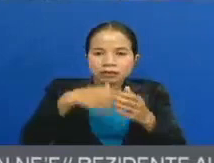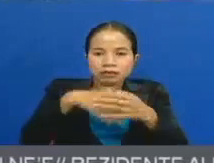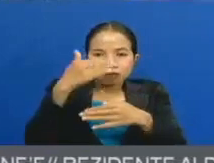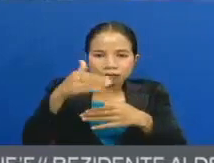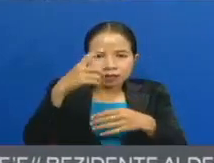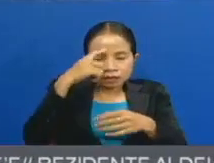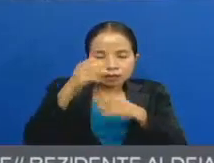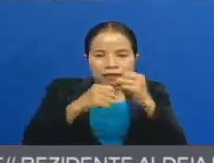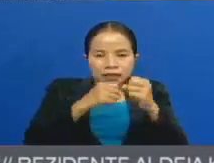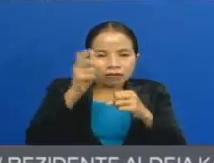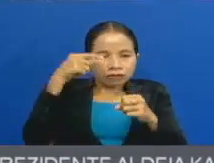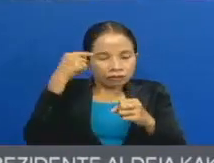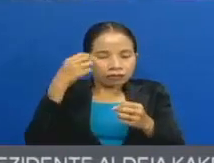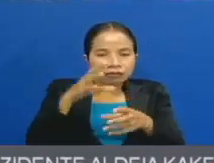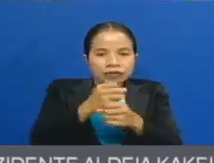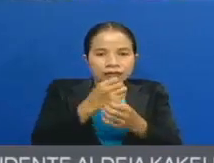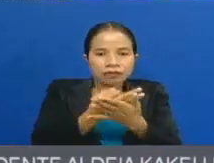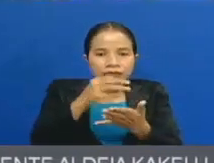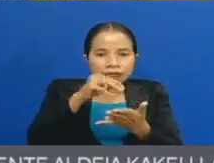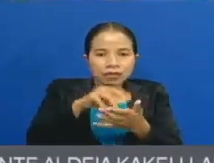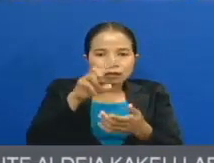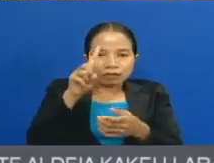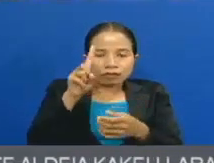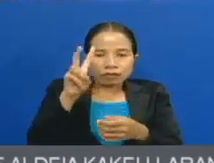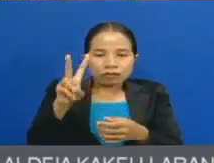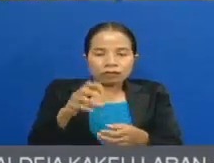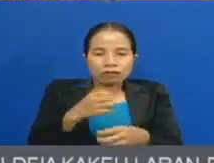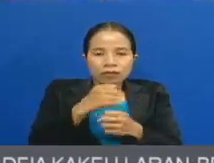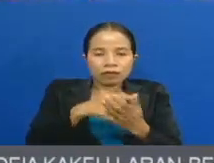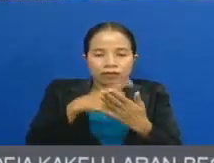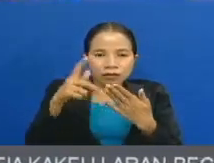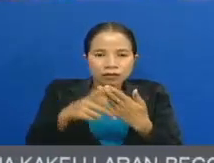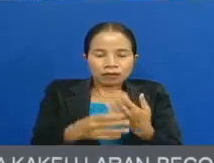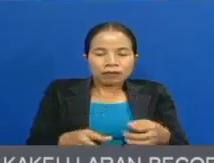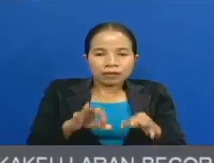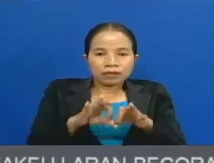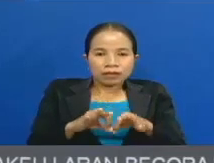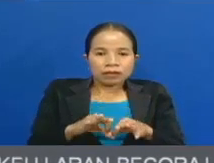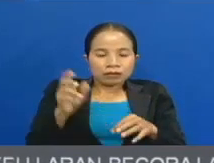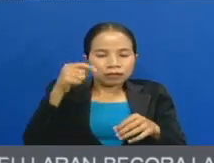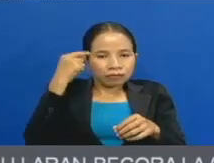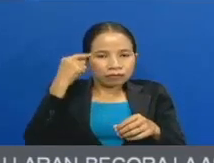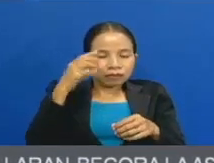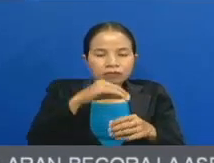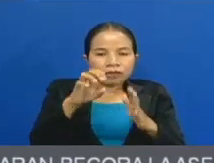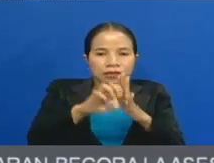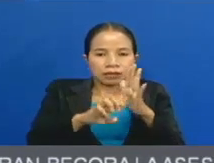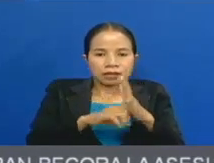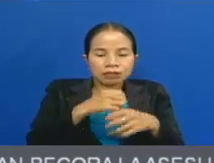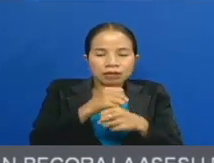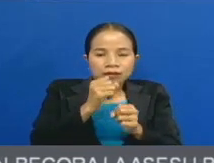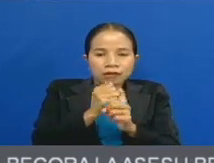cada tina, governo forte dólar americano bilhão de rua, pode alcançar programa prioritário, nem de governo no estado